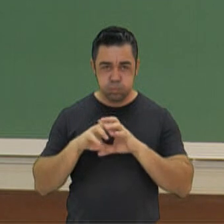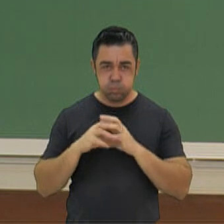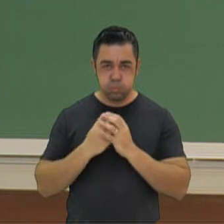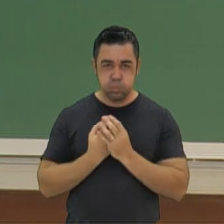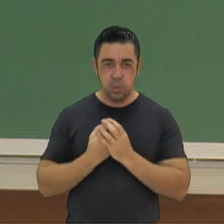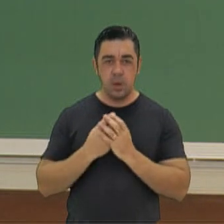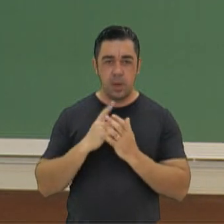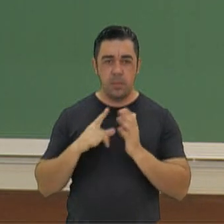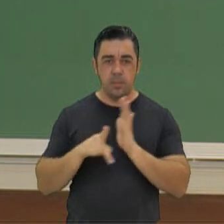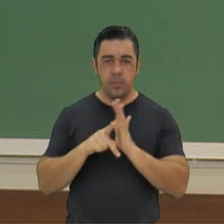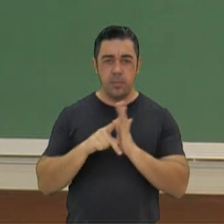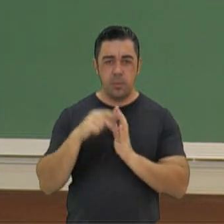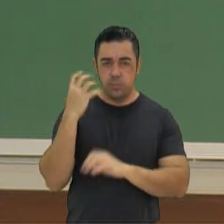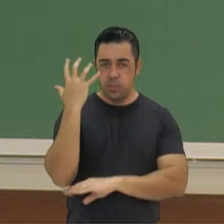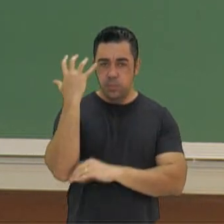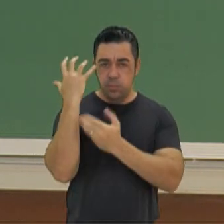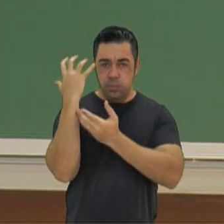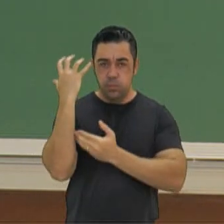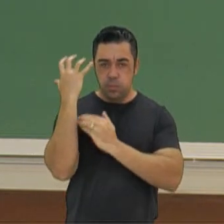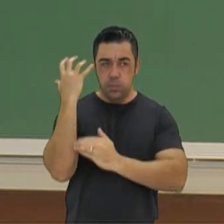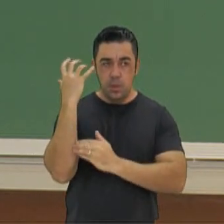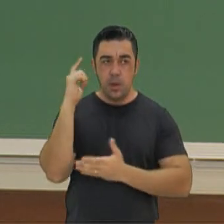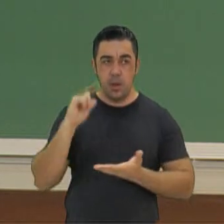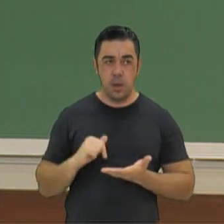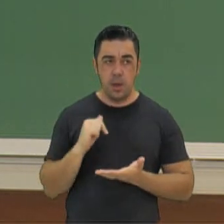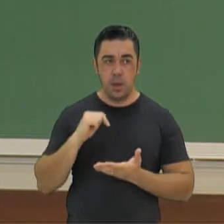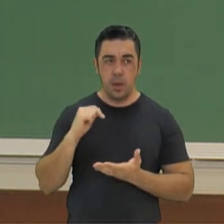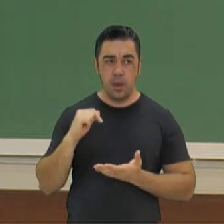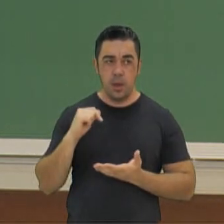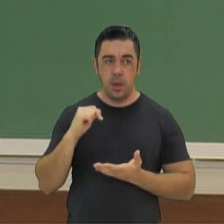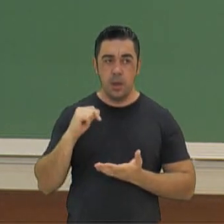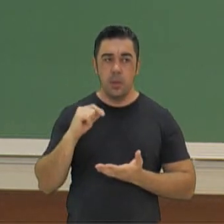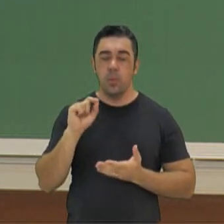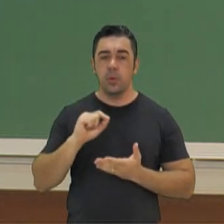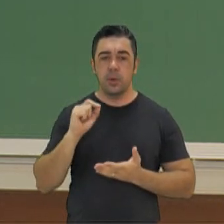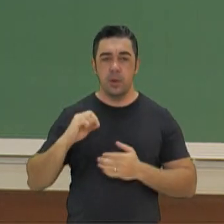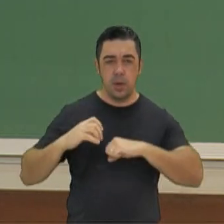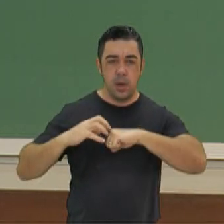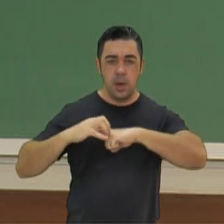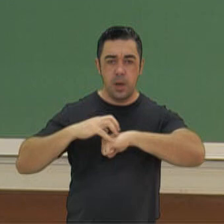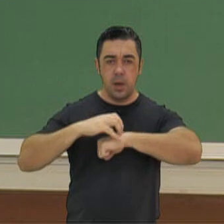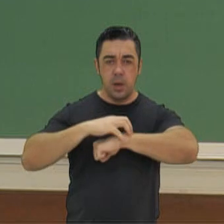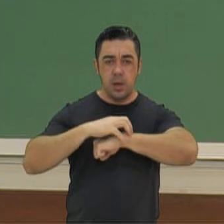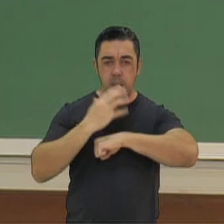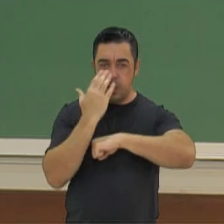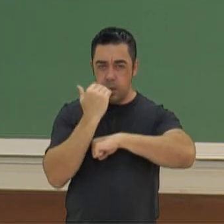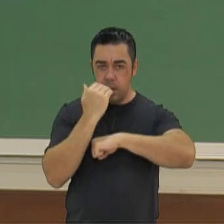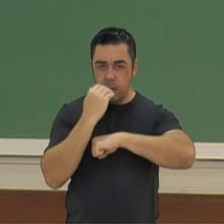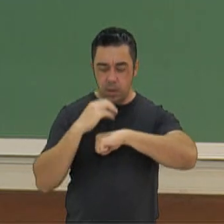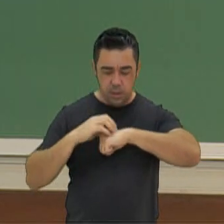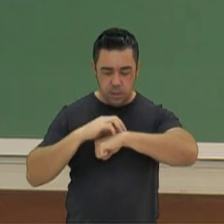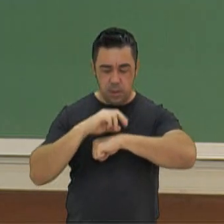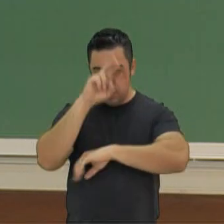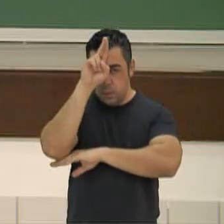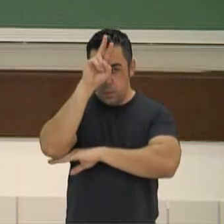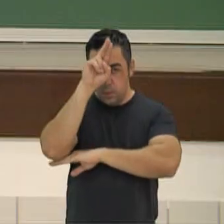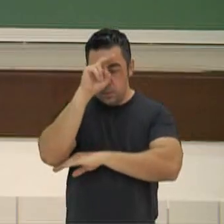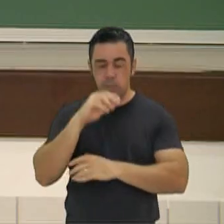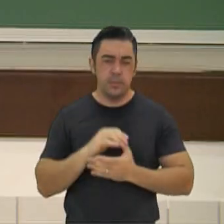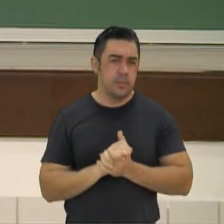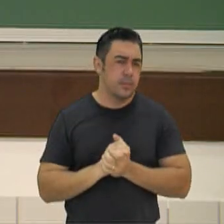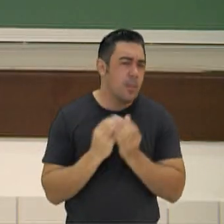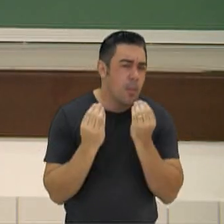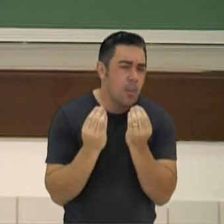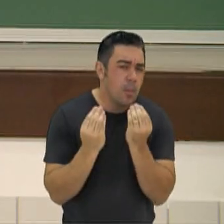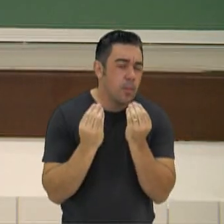aí. Tá? E é um aracnídeo se alimentando de um inseto. Olha só que bacana. Tá? Mas como que vão se formar